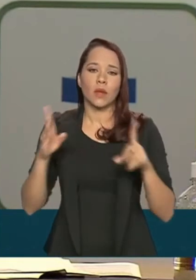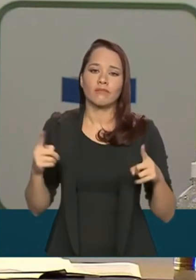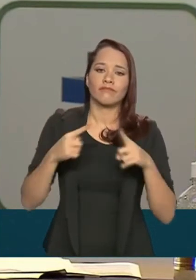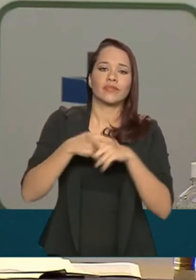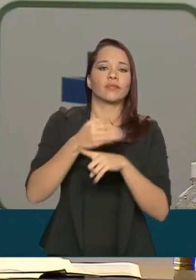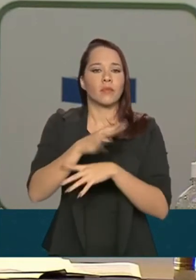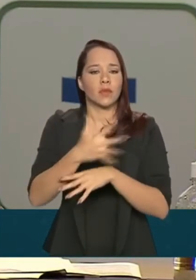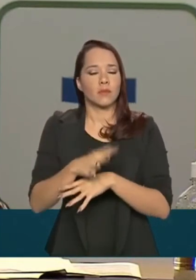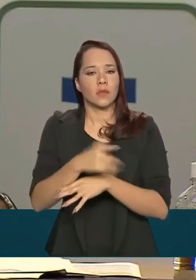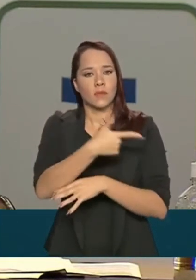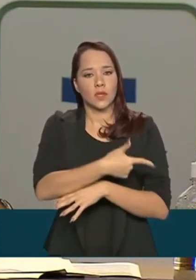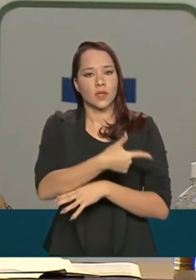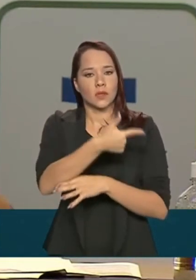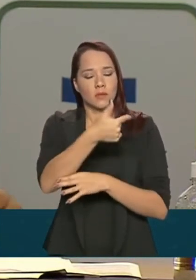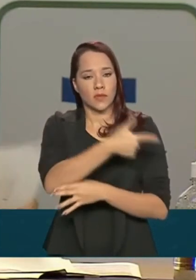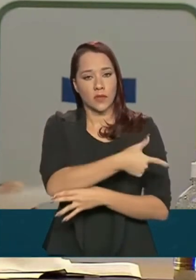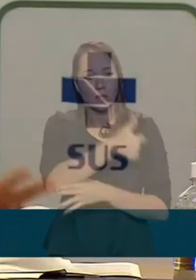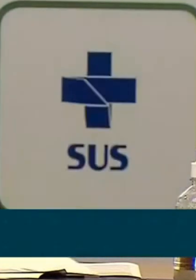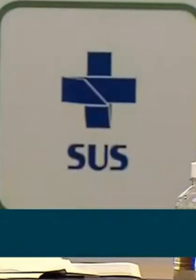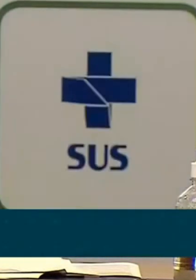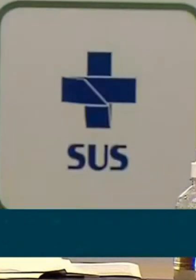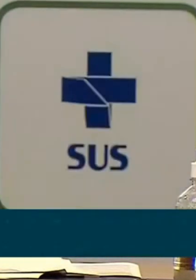por volta da 21ª semana.